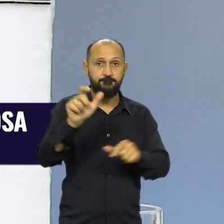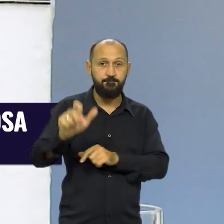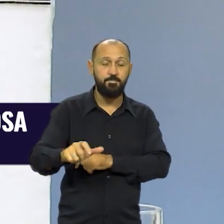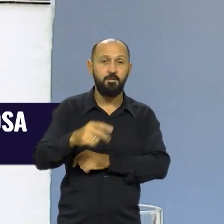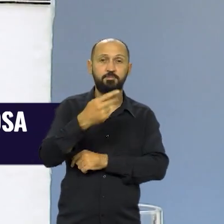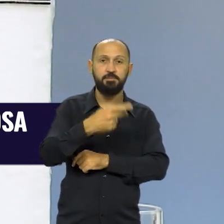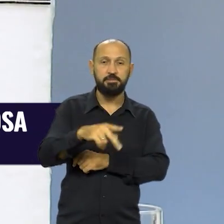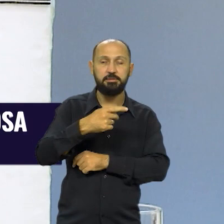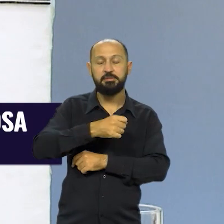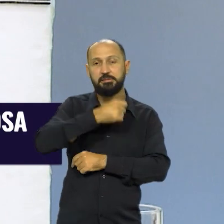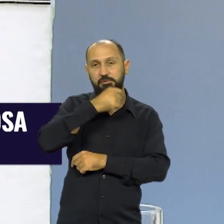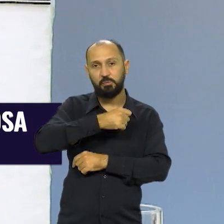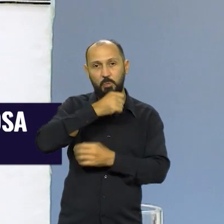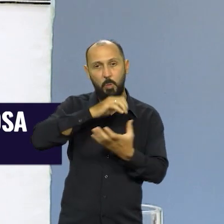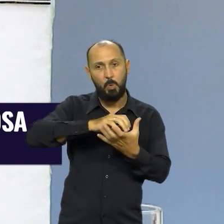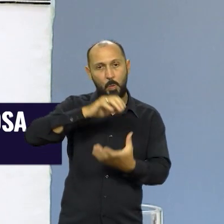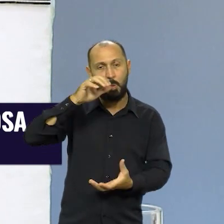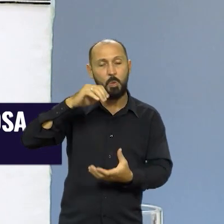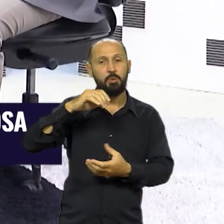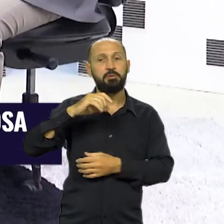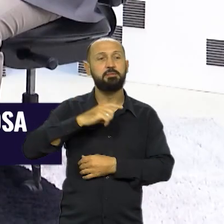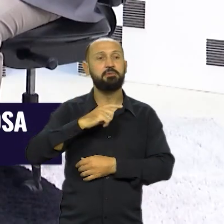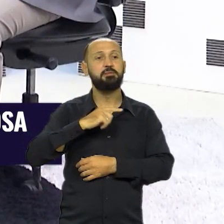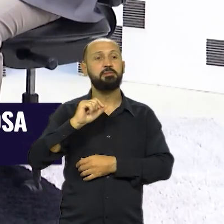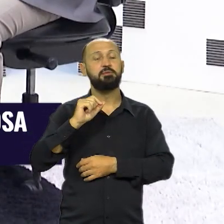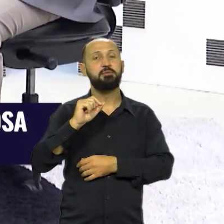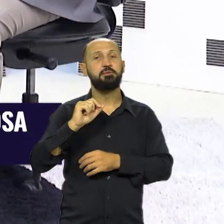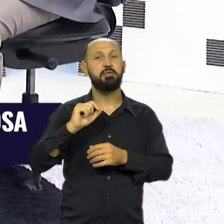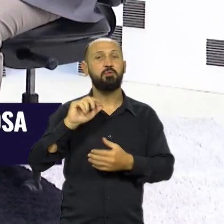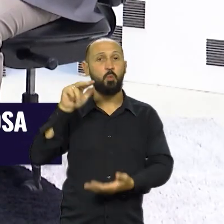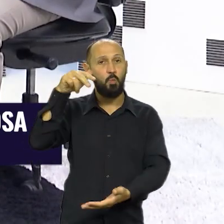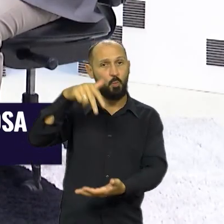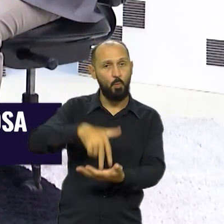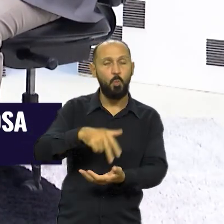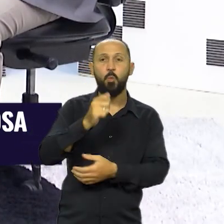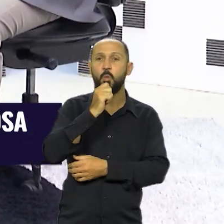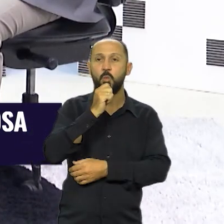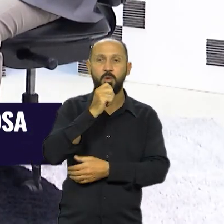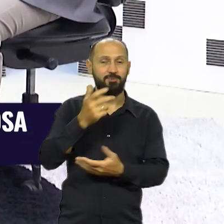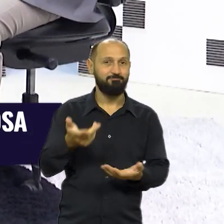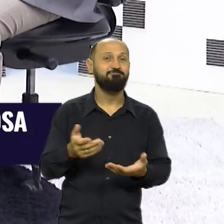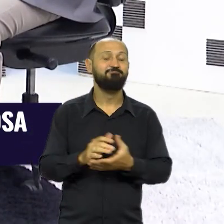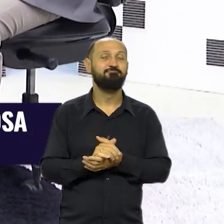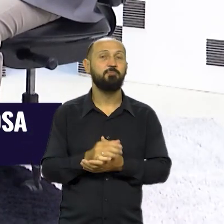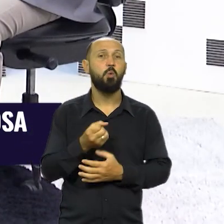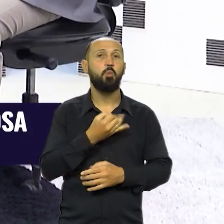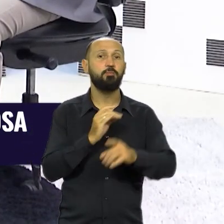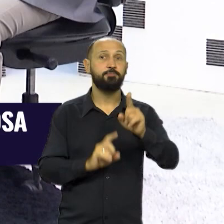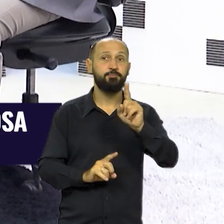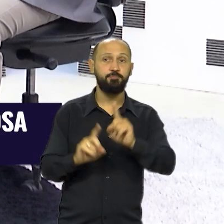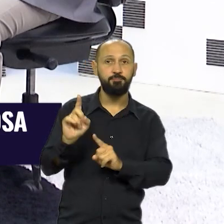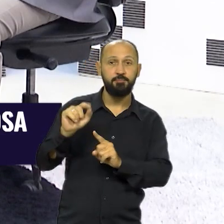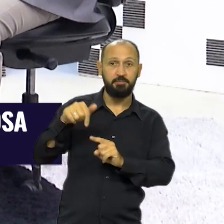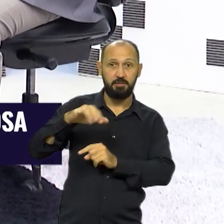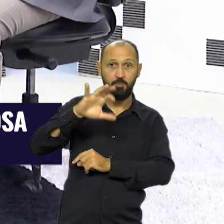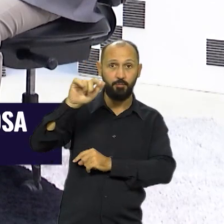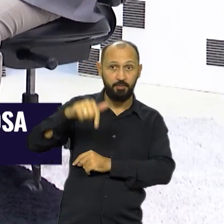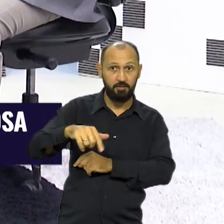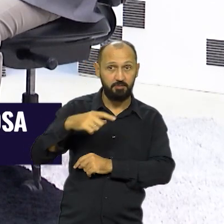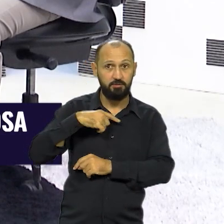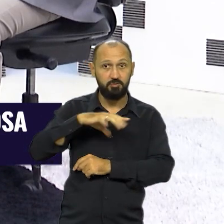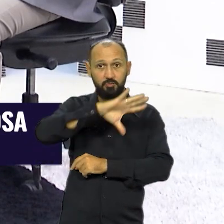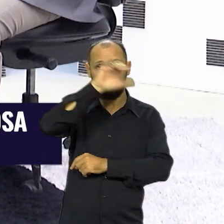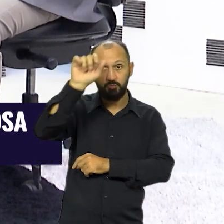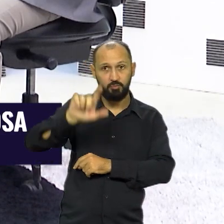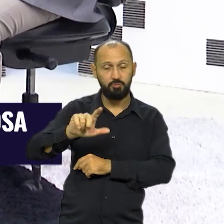para as pessoas idosas que têm o seu protagonismo ainda. Nós temos um número muito grande